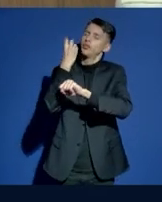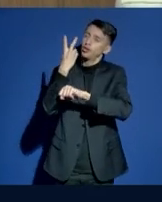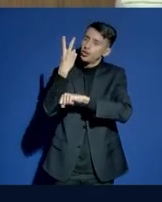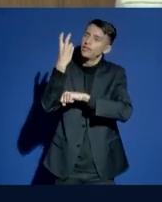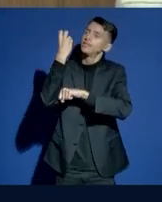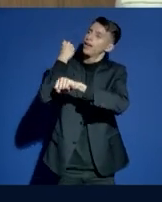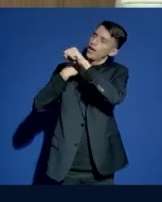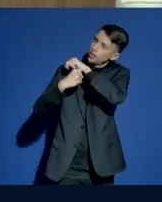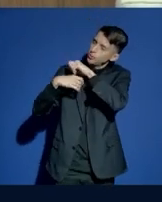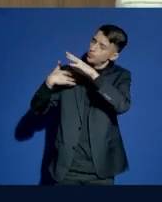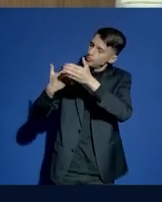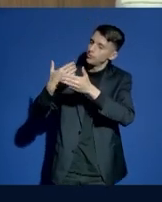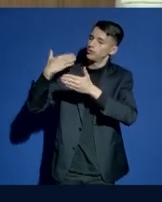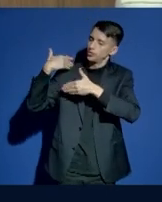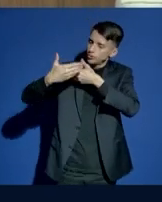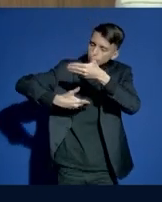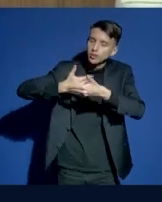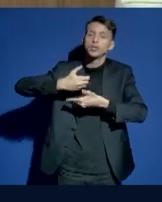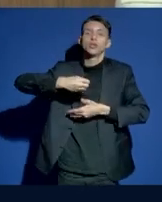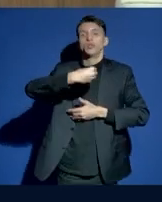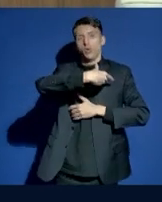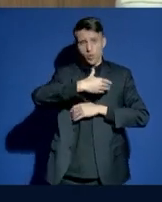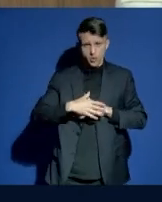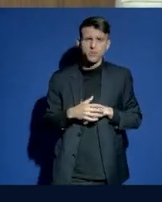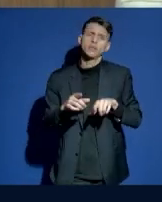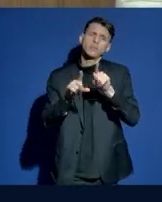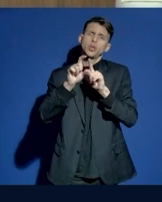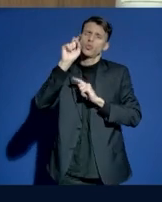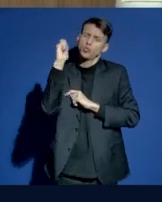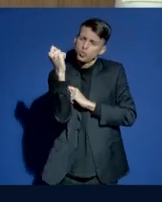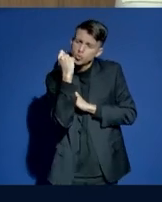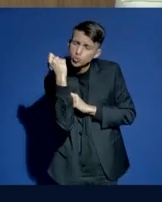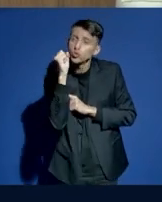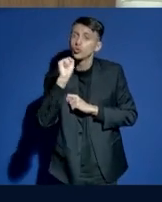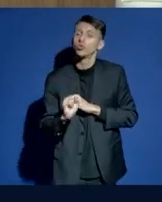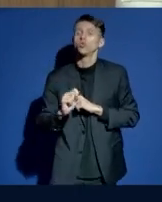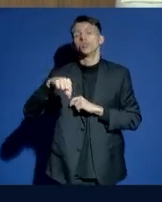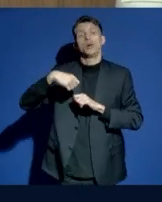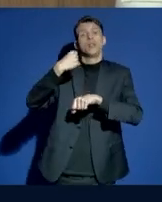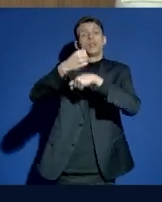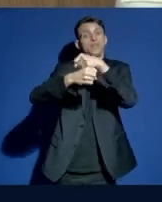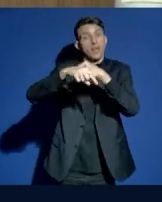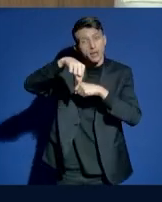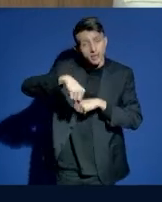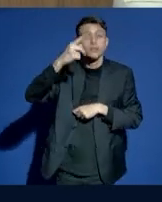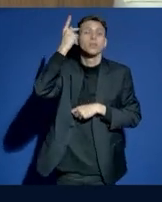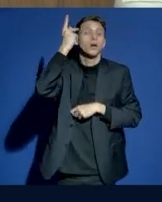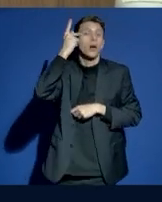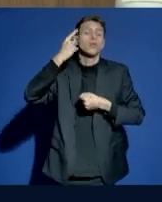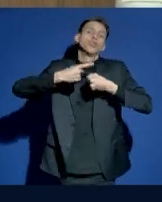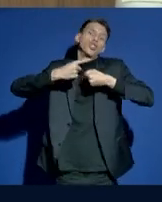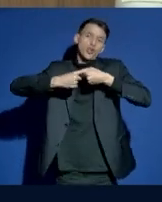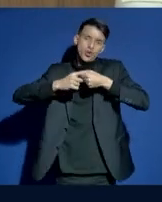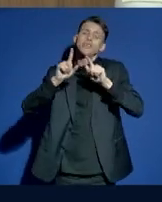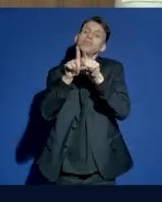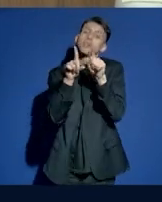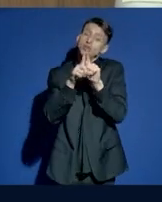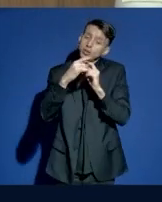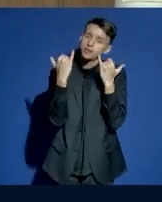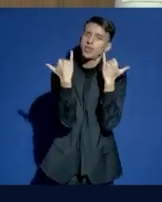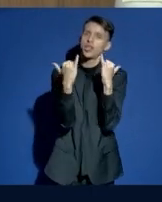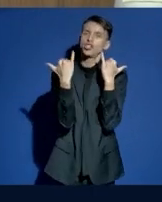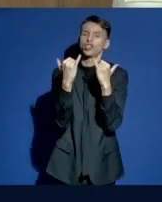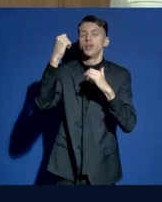própria de energia na operação duas operações lá no sul o ano que vem aqui em São Paulo em Araraquara teremos gerando a nossa própria